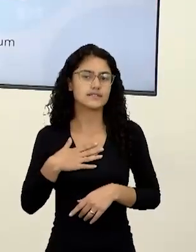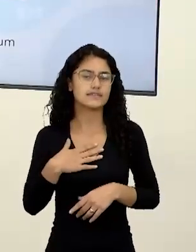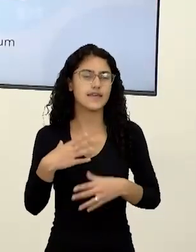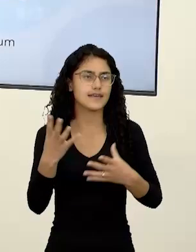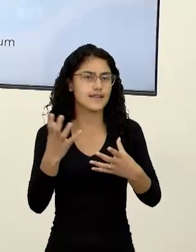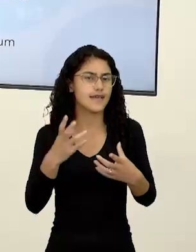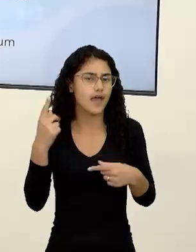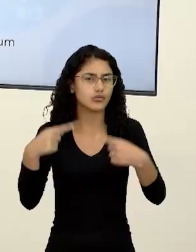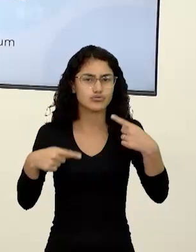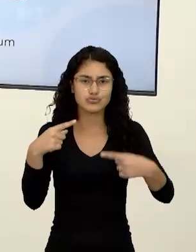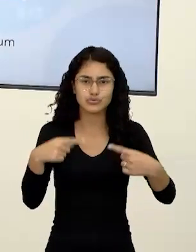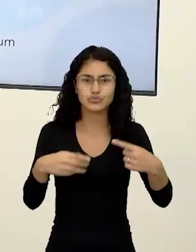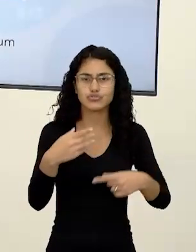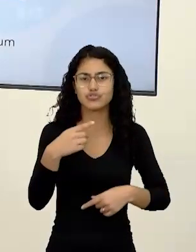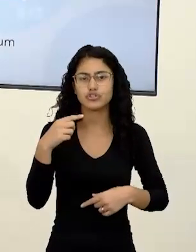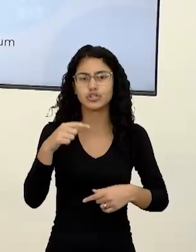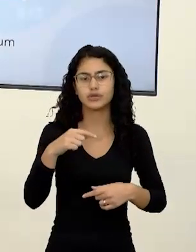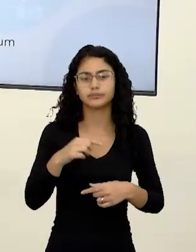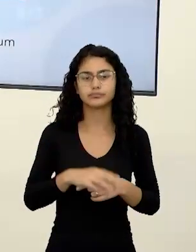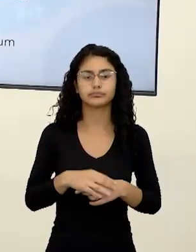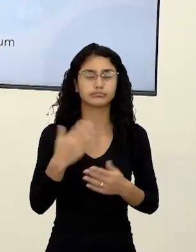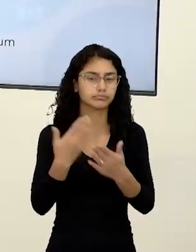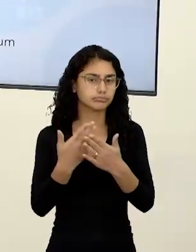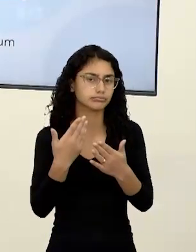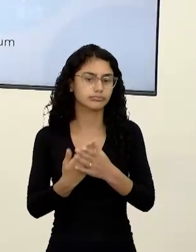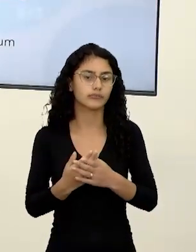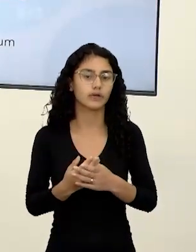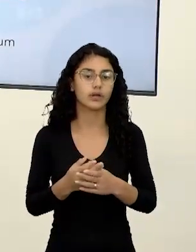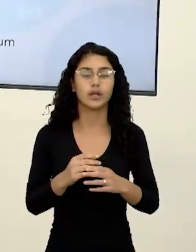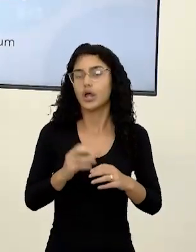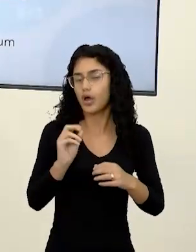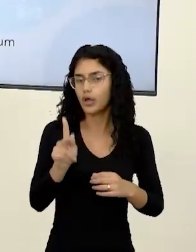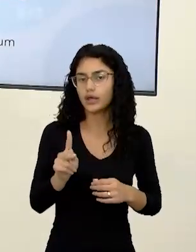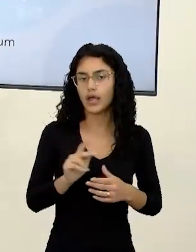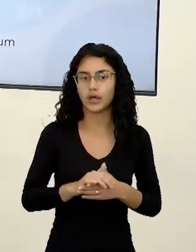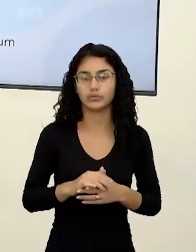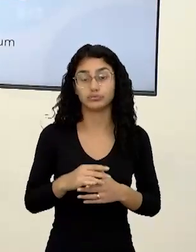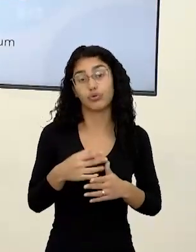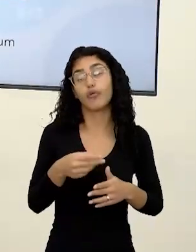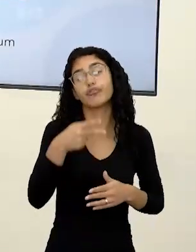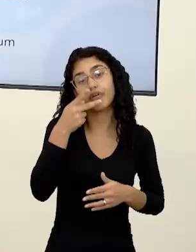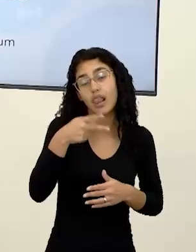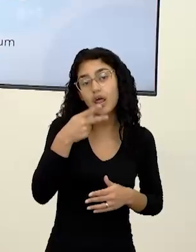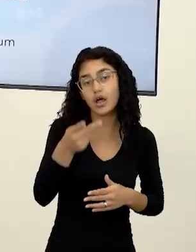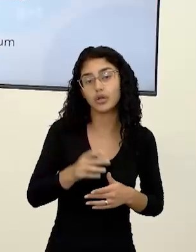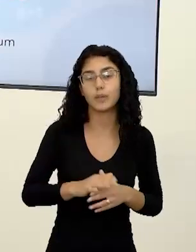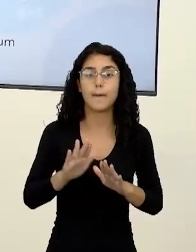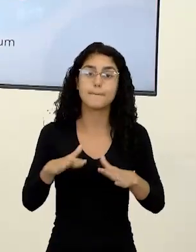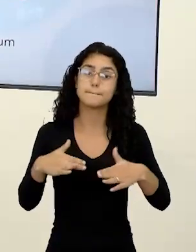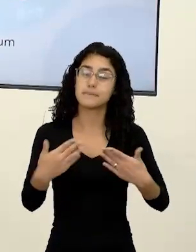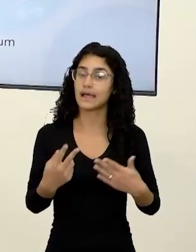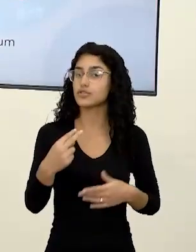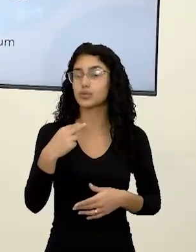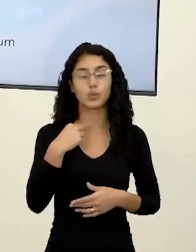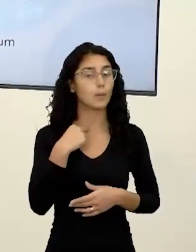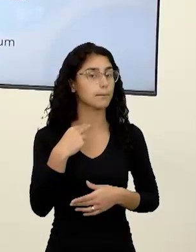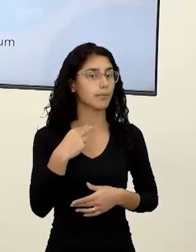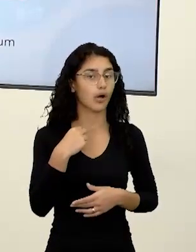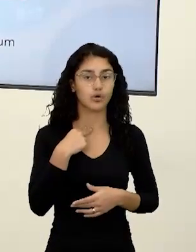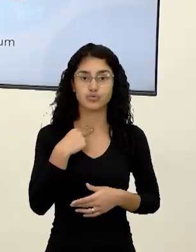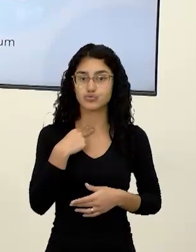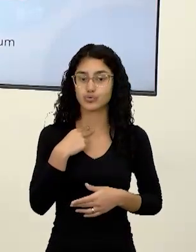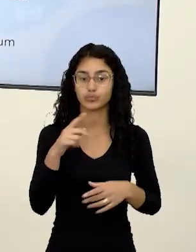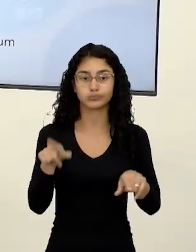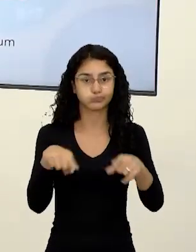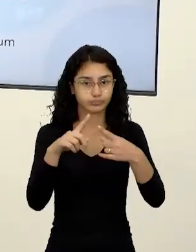com vocês isso porque eu gostei e me inspirei muito. Ok, eu tô citando aquilo, né? Mas eu não posso reproduzir aqui sem